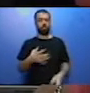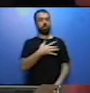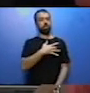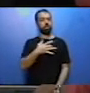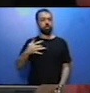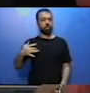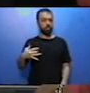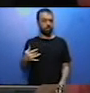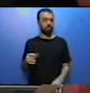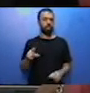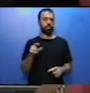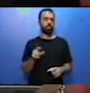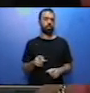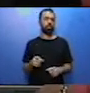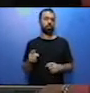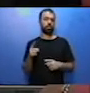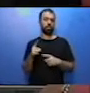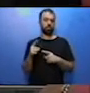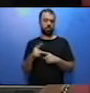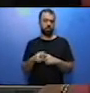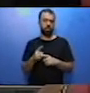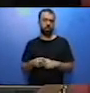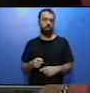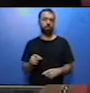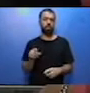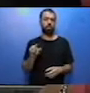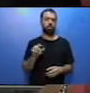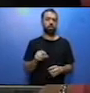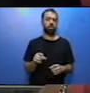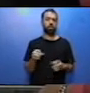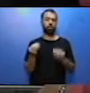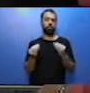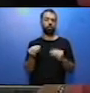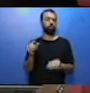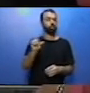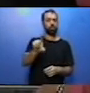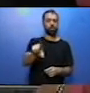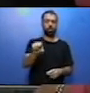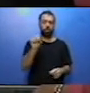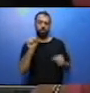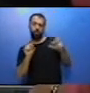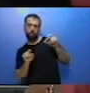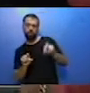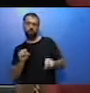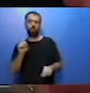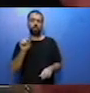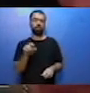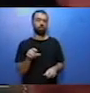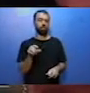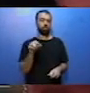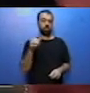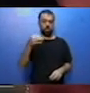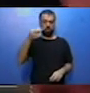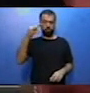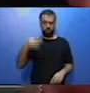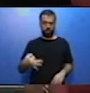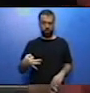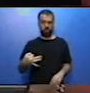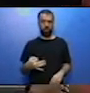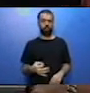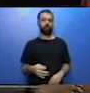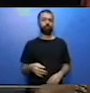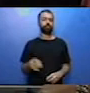implica em fazer escolhas inteligentes dos alimentos a serem ingeridos antes e depois de uma atividade física